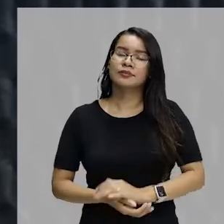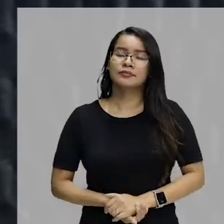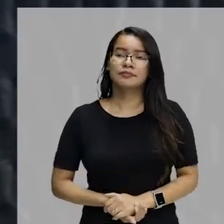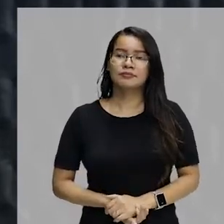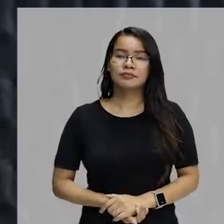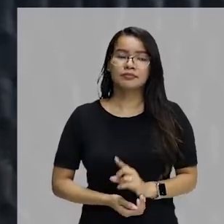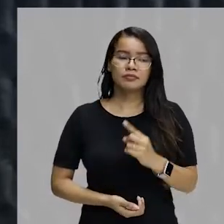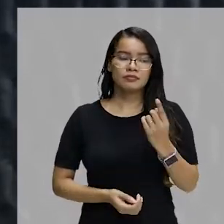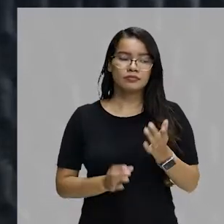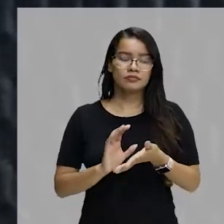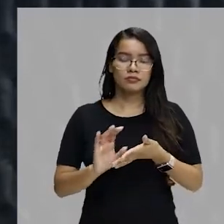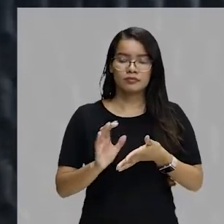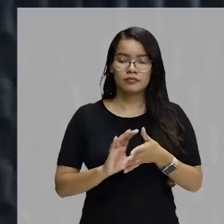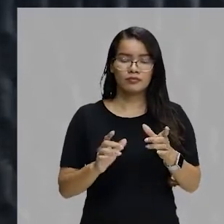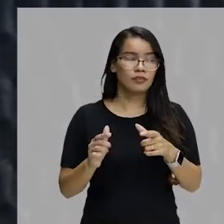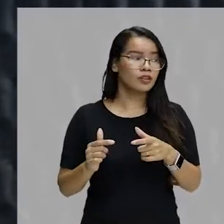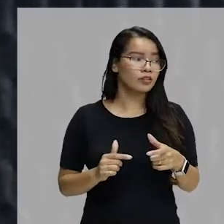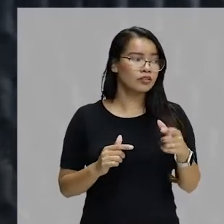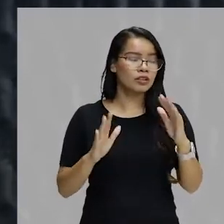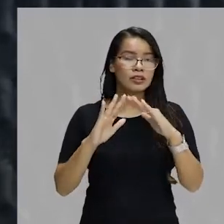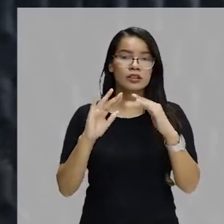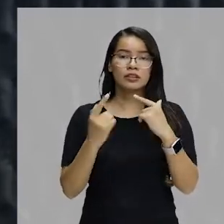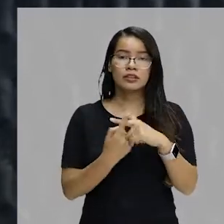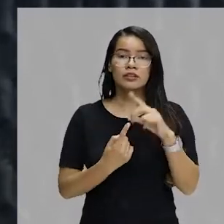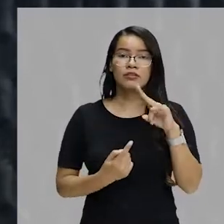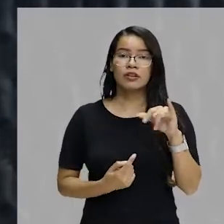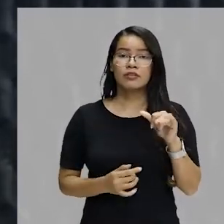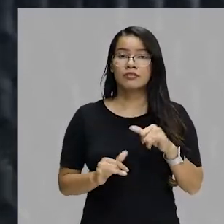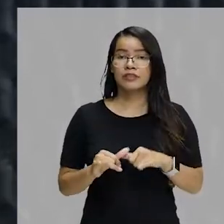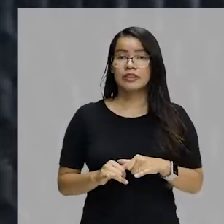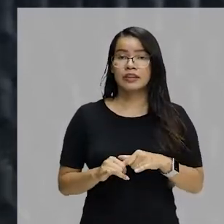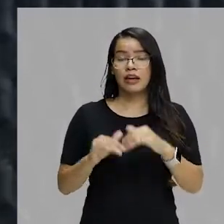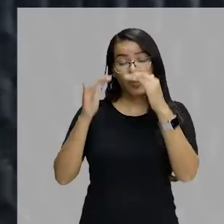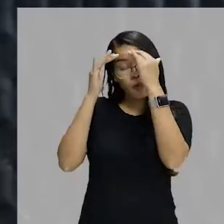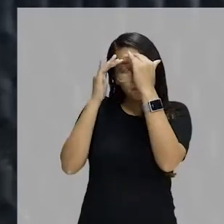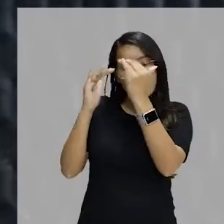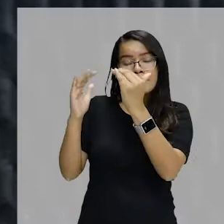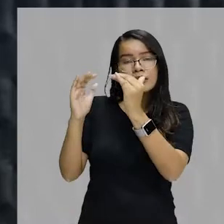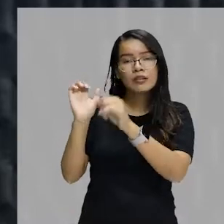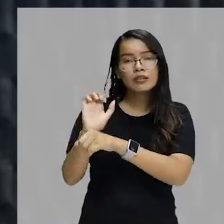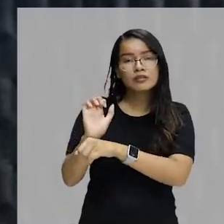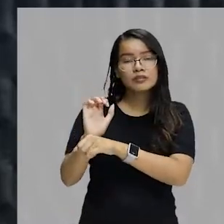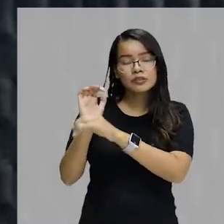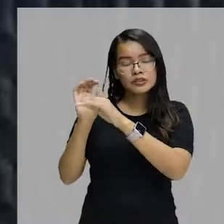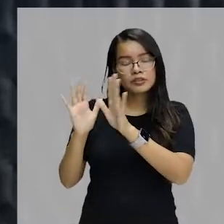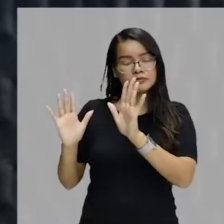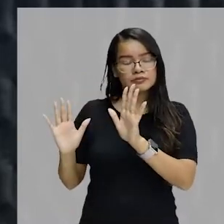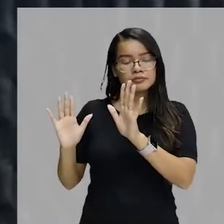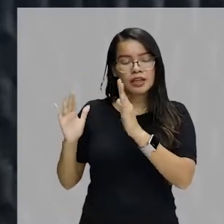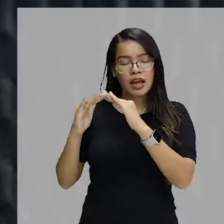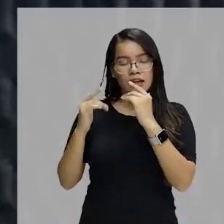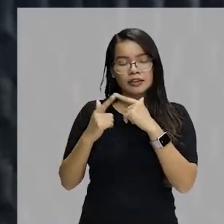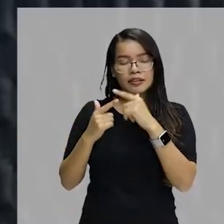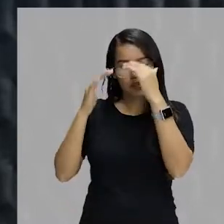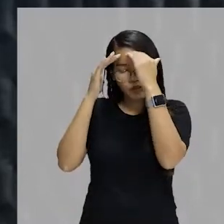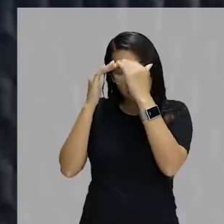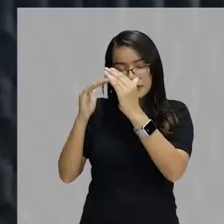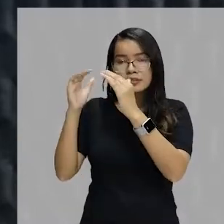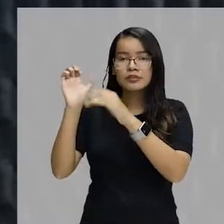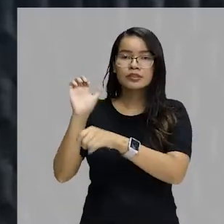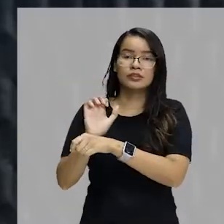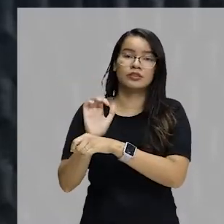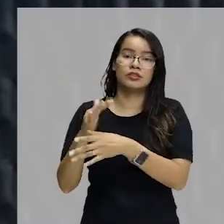Uma Constituição onde a Igreja vai ficar submissa ao Estado. Ou seja, a Constituição de 24, nós